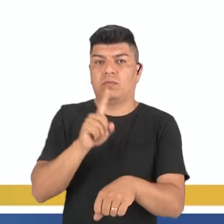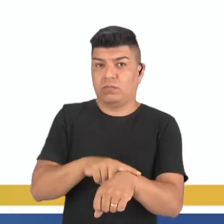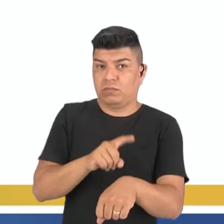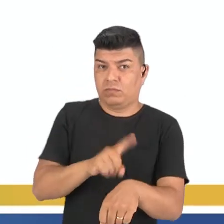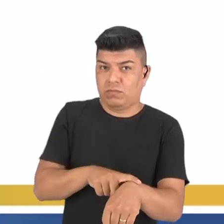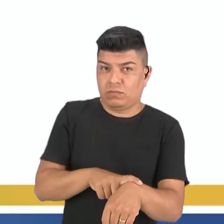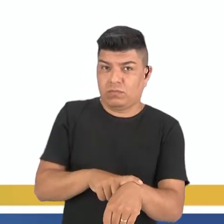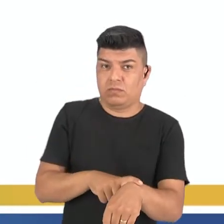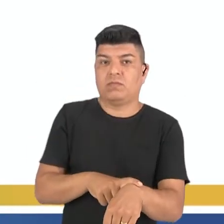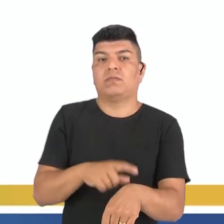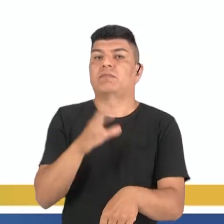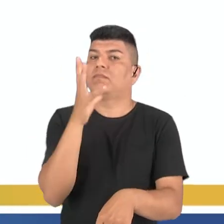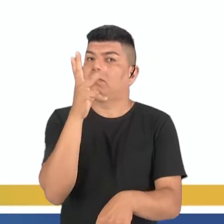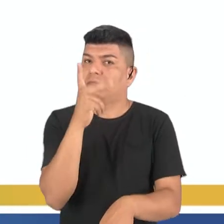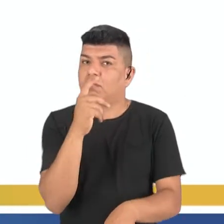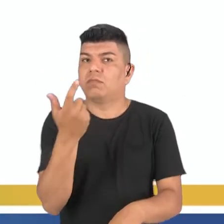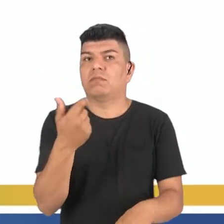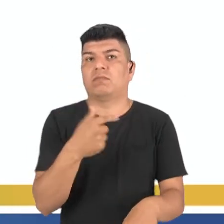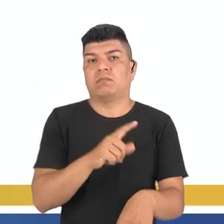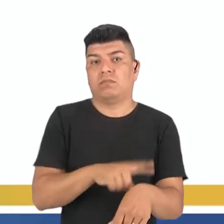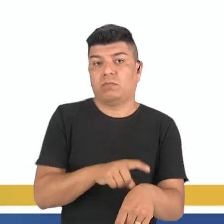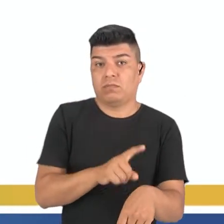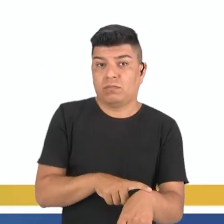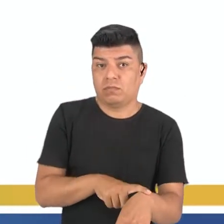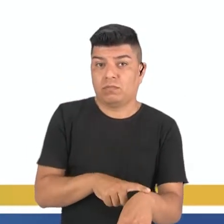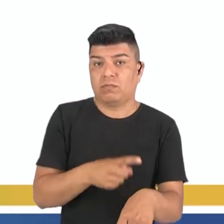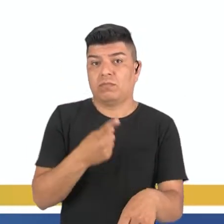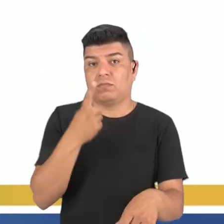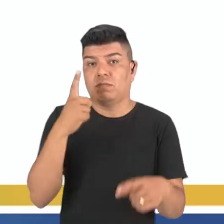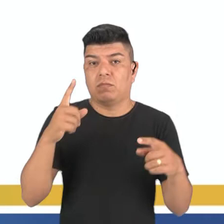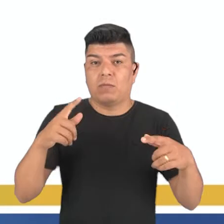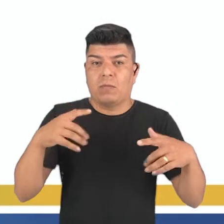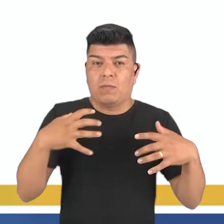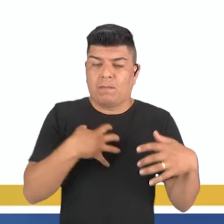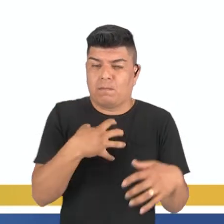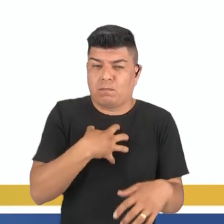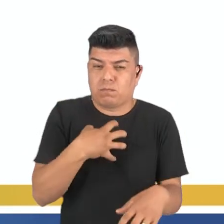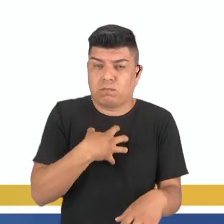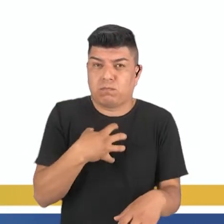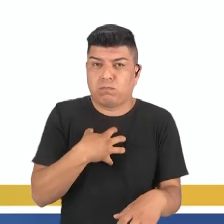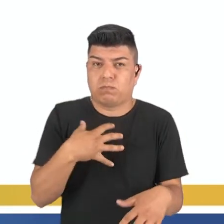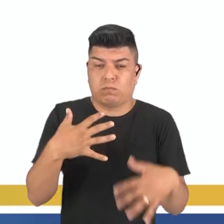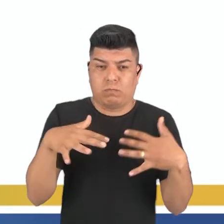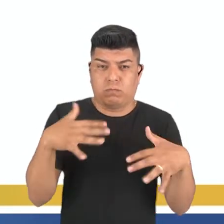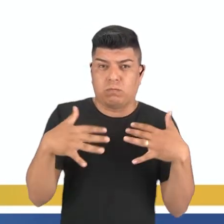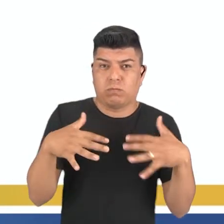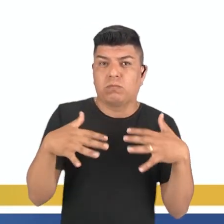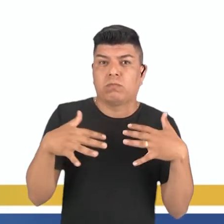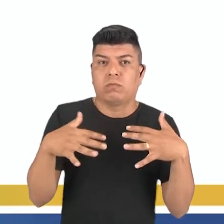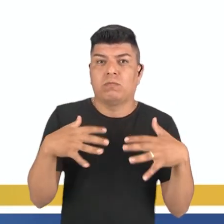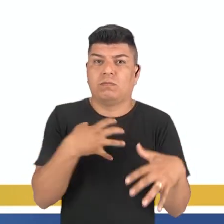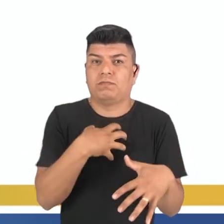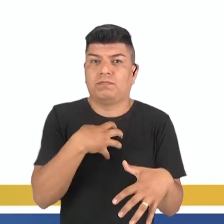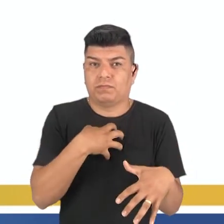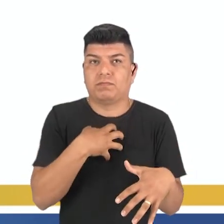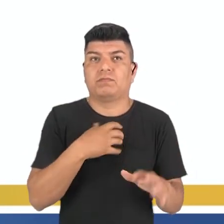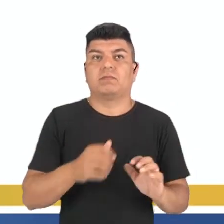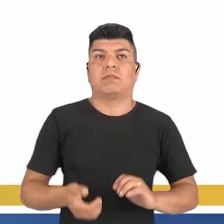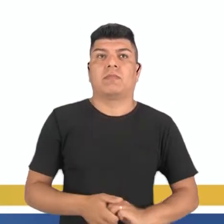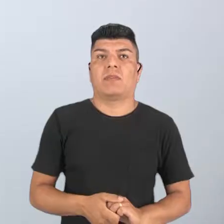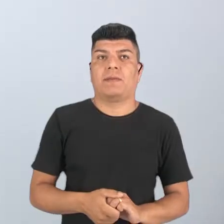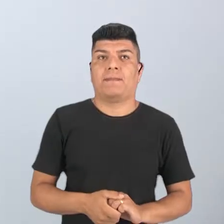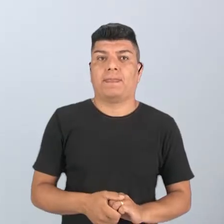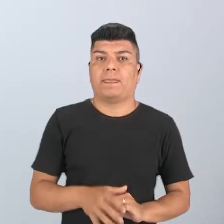que o som dura. Depende do tempo que duram as vibrações do objeto que os produz. Bem, então